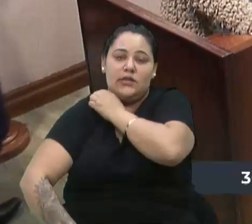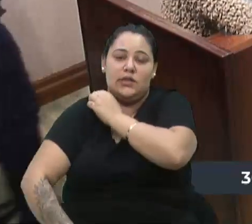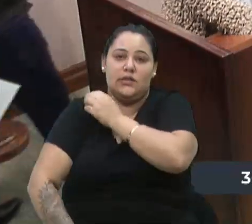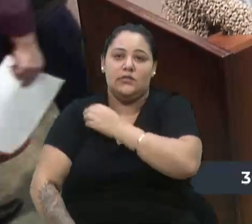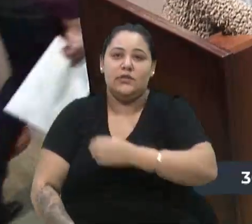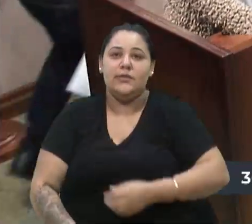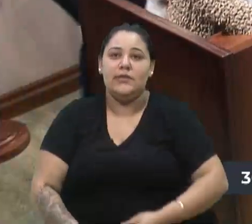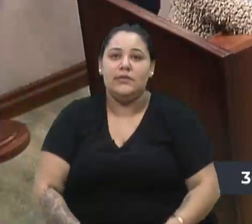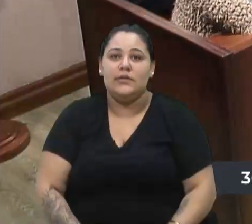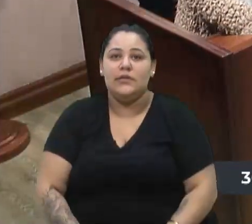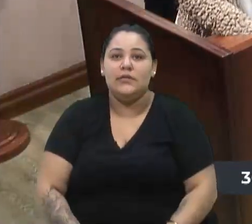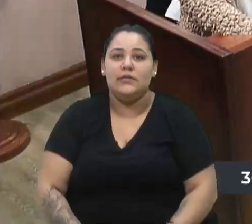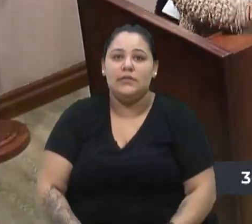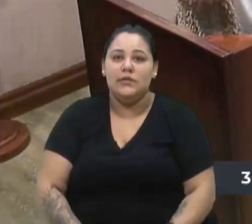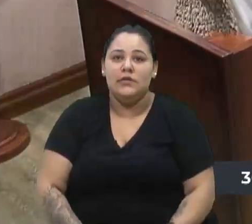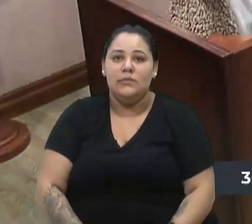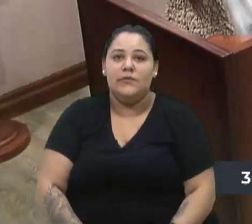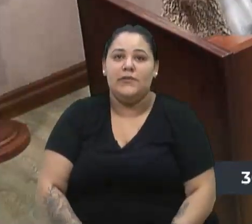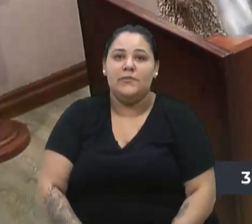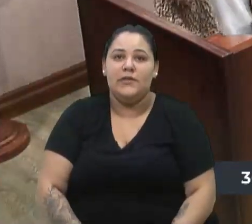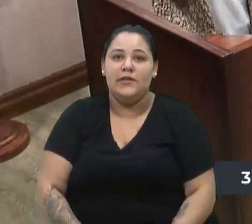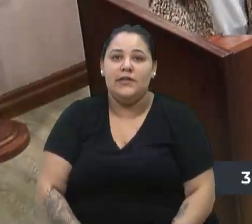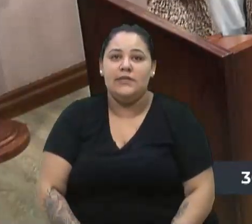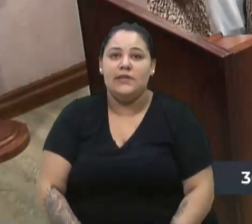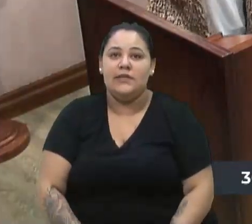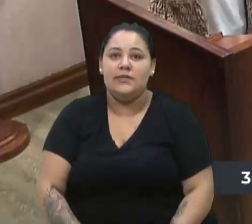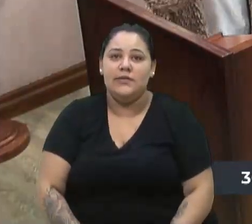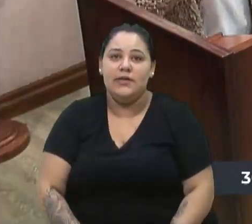Eu preciso de espaço, por isso que eu venho aqui.